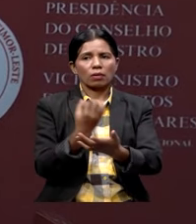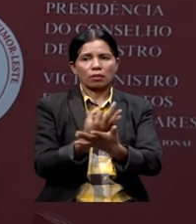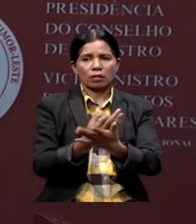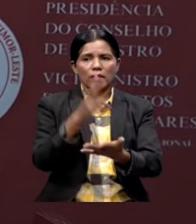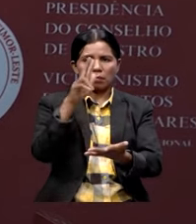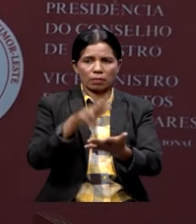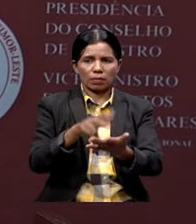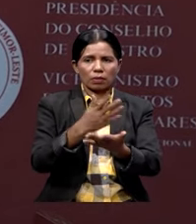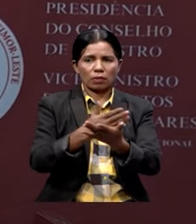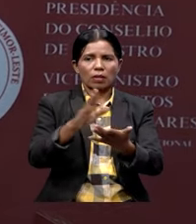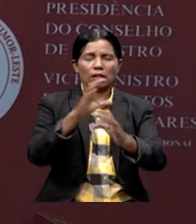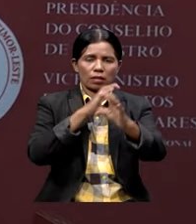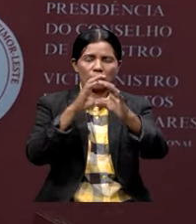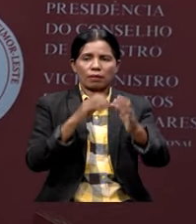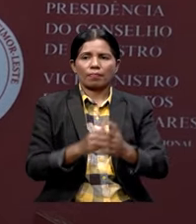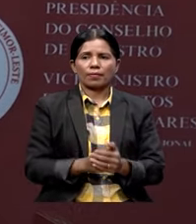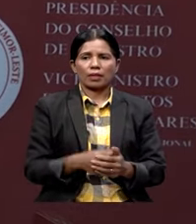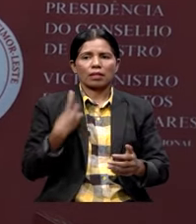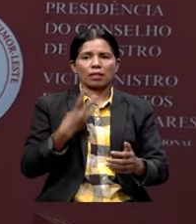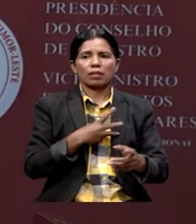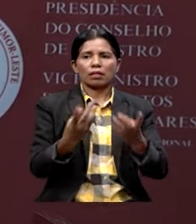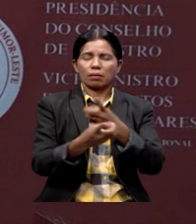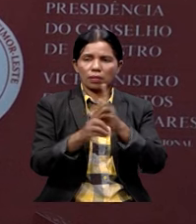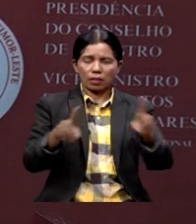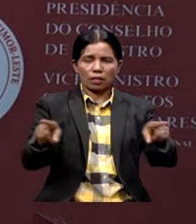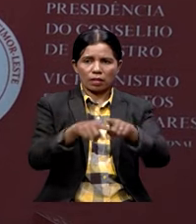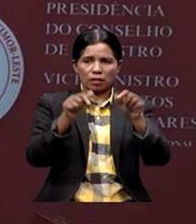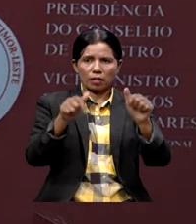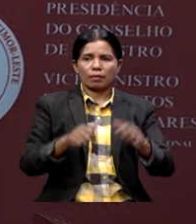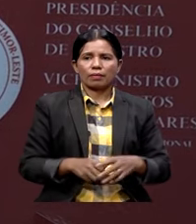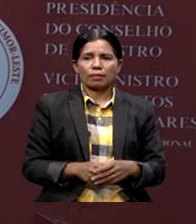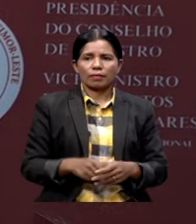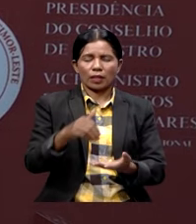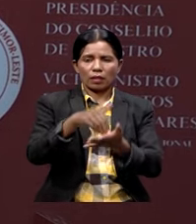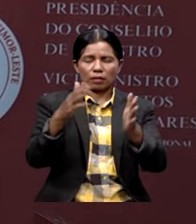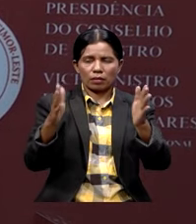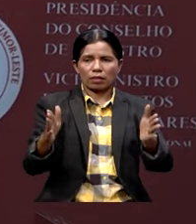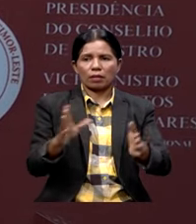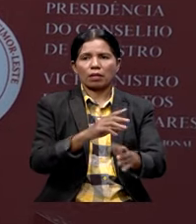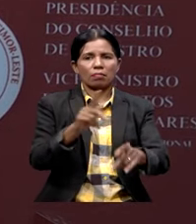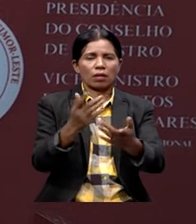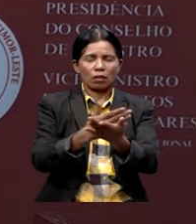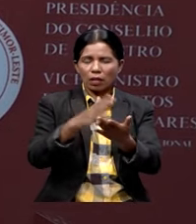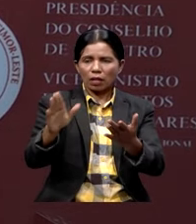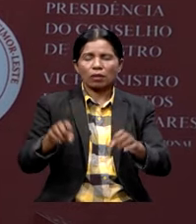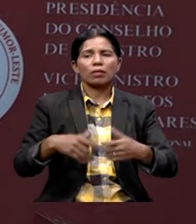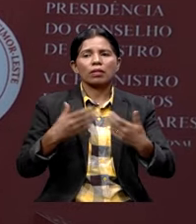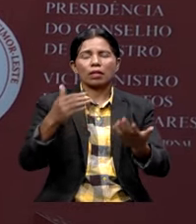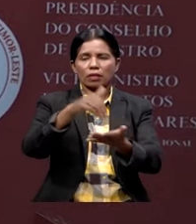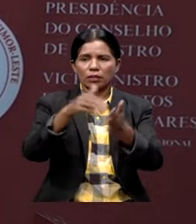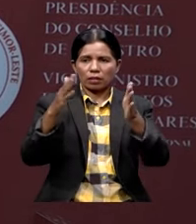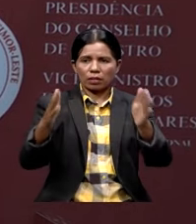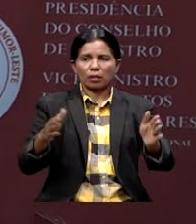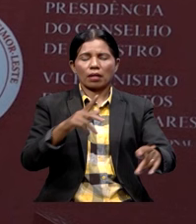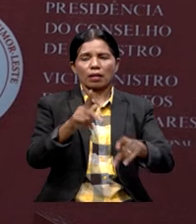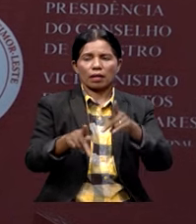sua careta. E nem mais tem democracia antes, né? Então, estudante Cira parece uma sua cotona cá, estudante Cira tem